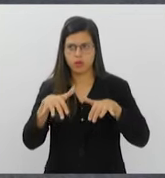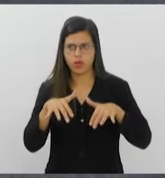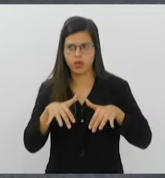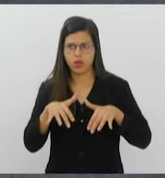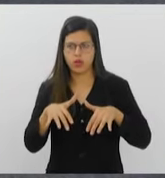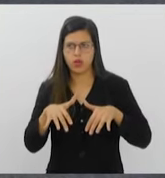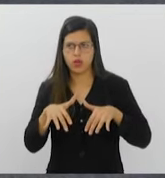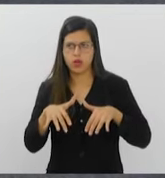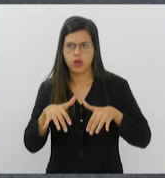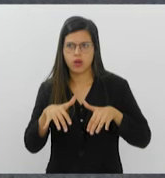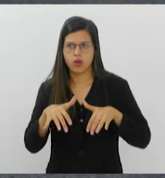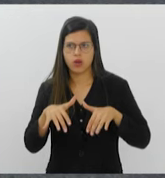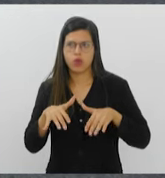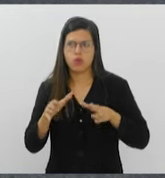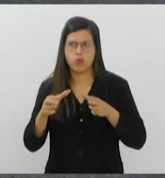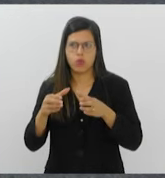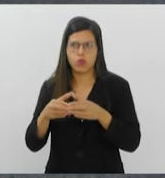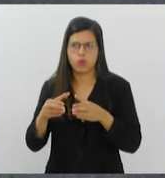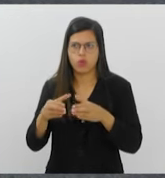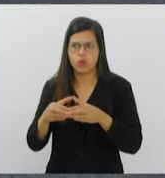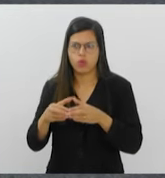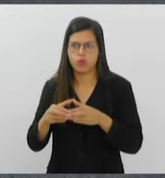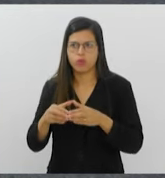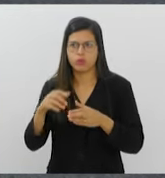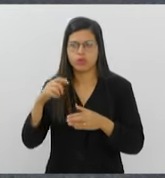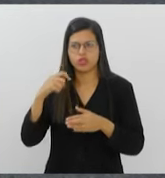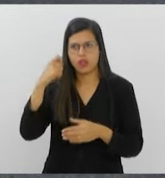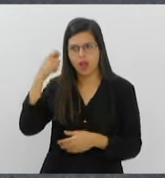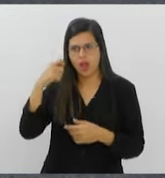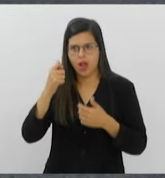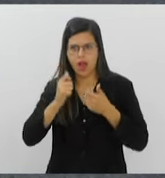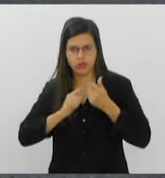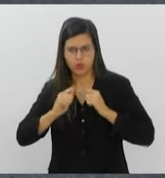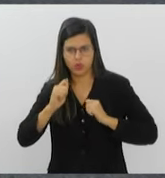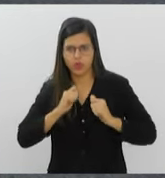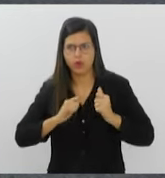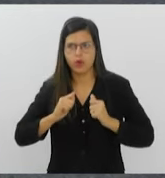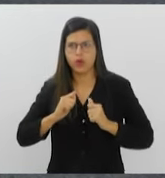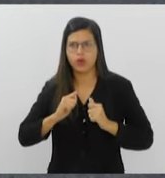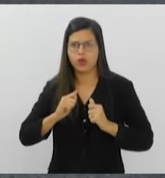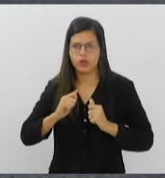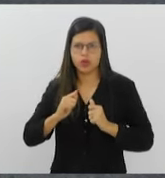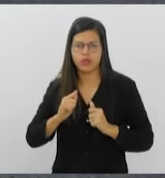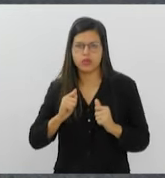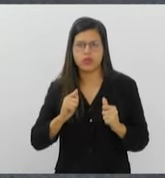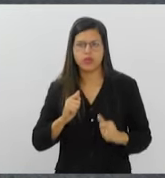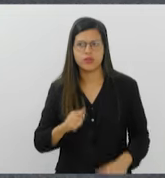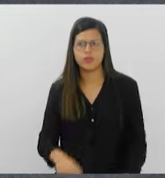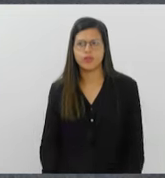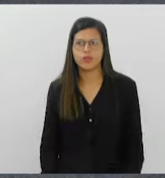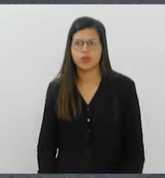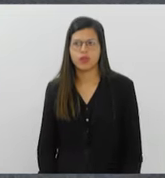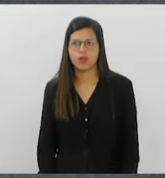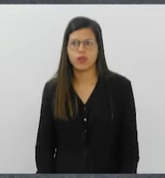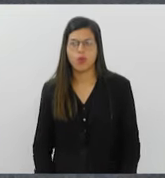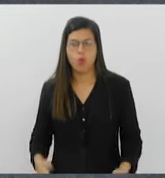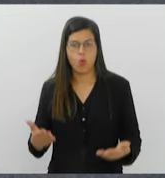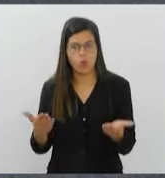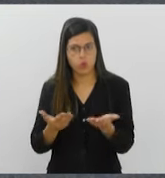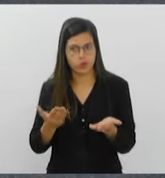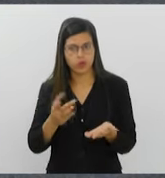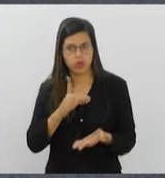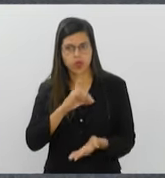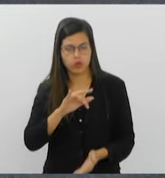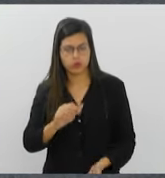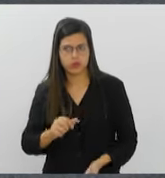de atores, dubladores, artistas dubladores, né? Hoje, para quem não sabe, é o dia